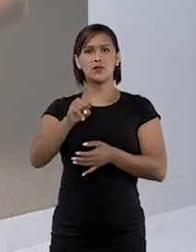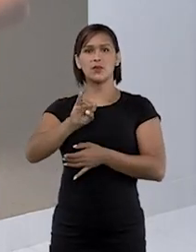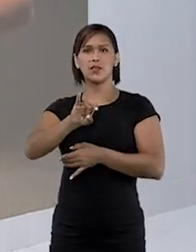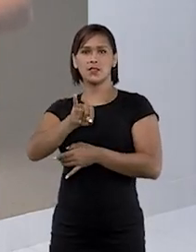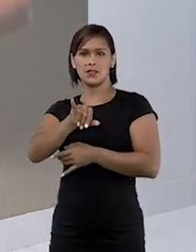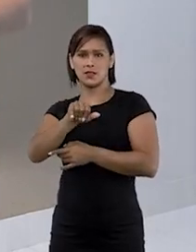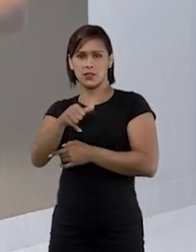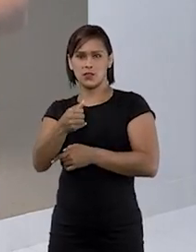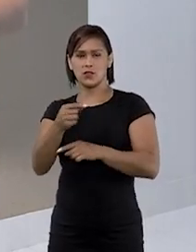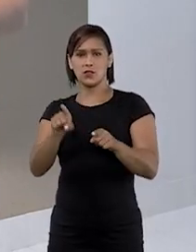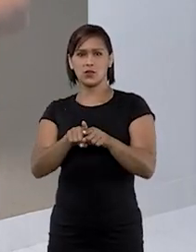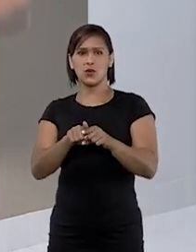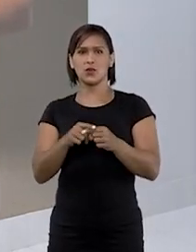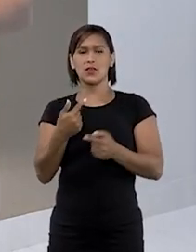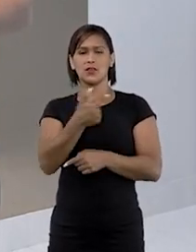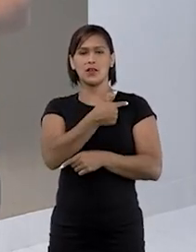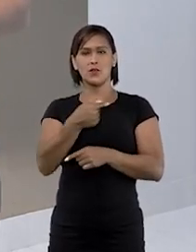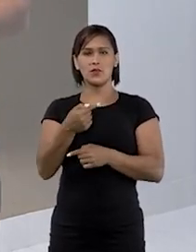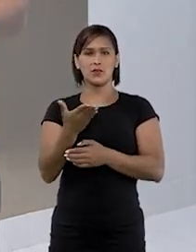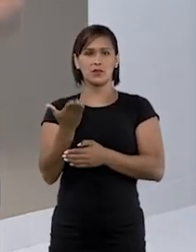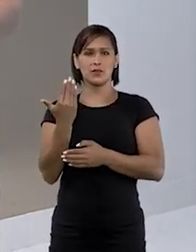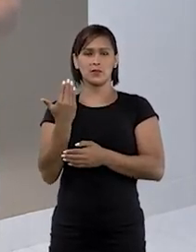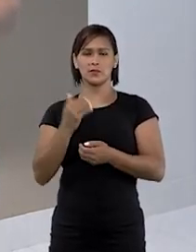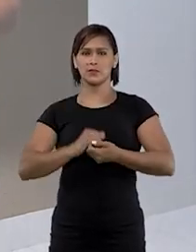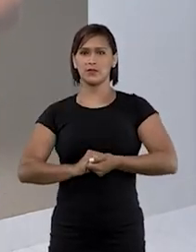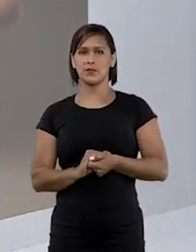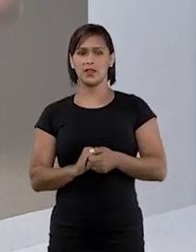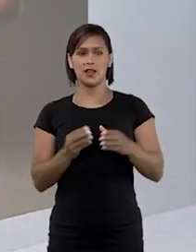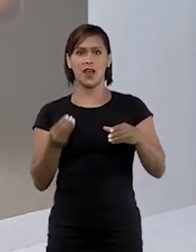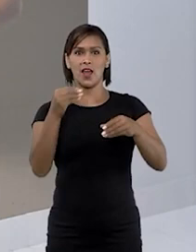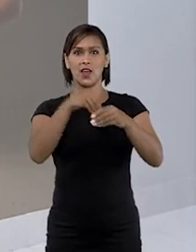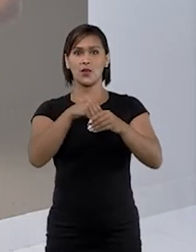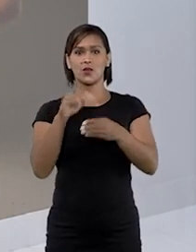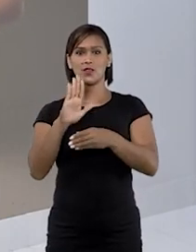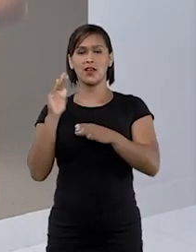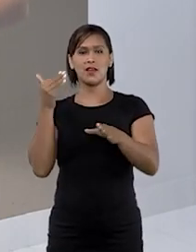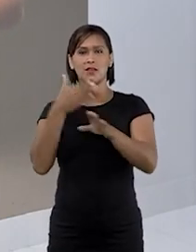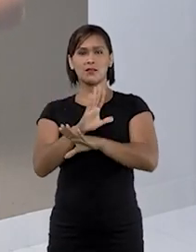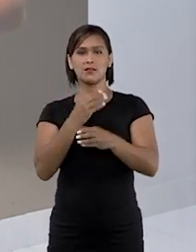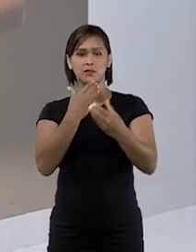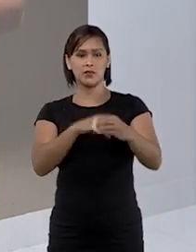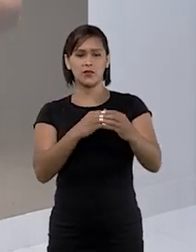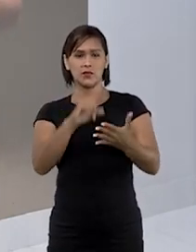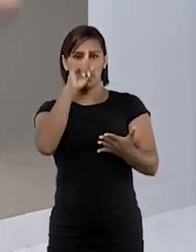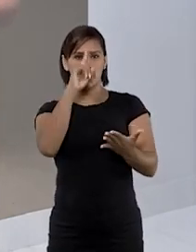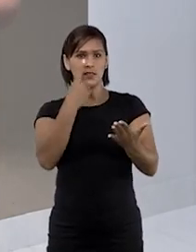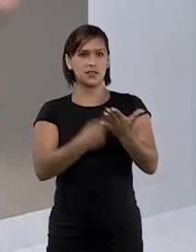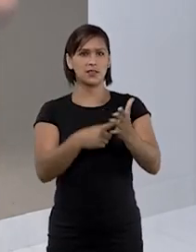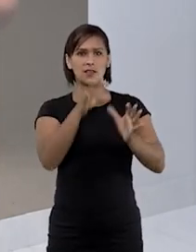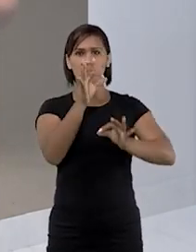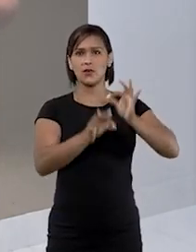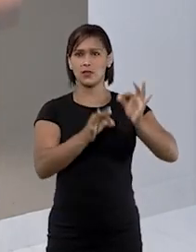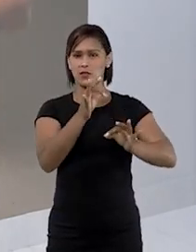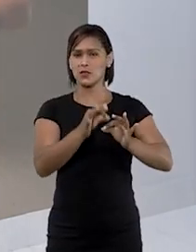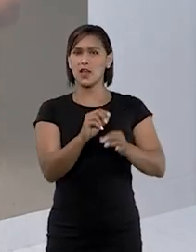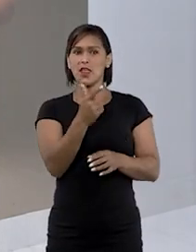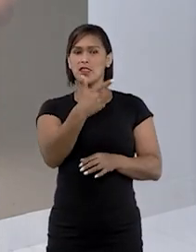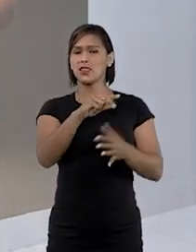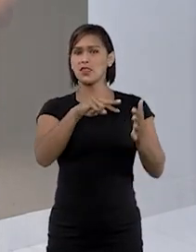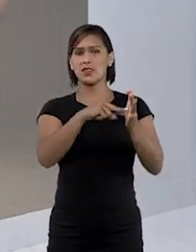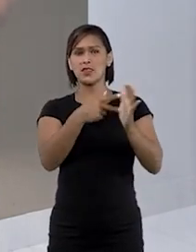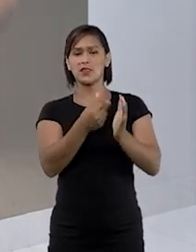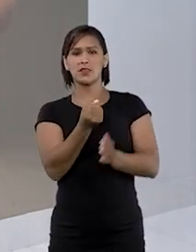do Superior Tribunal de Justiça na última semana a inclusão de candidatos aprovados por decisão da justiça